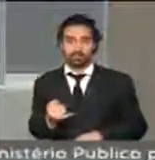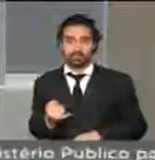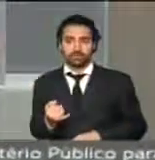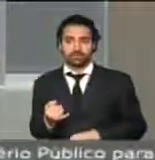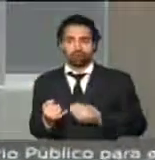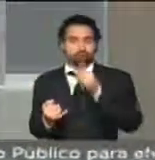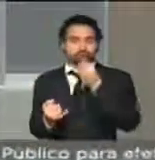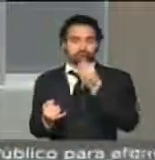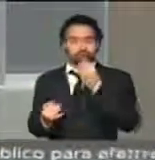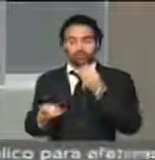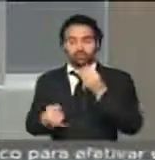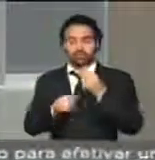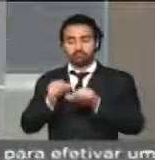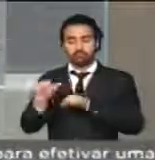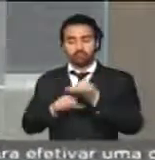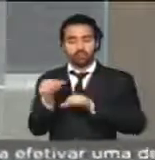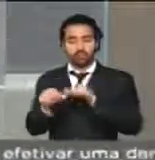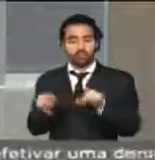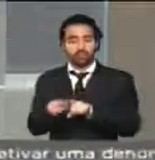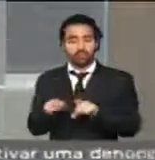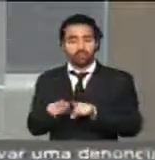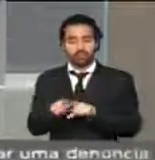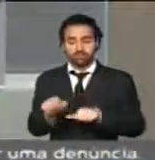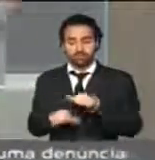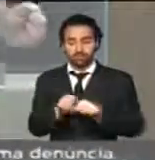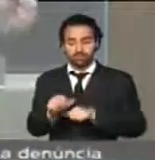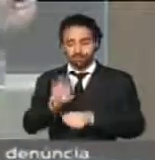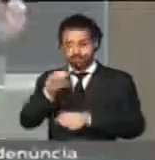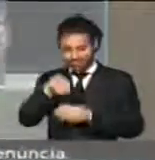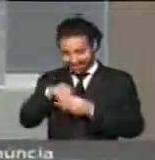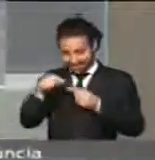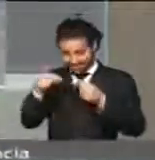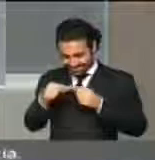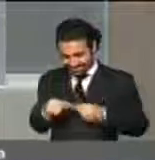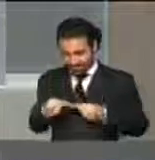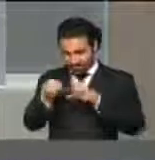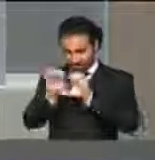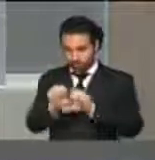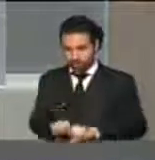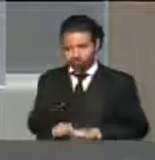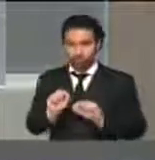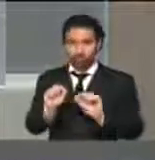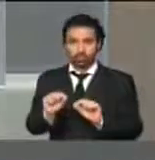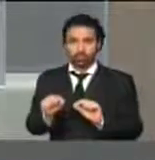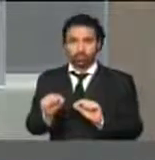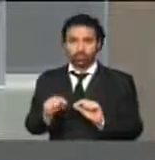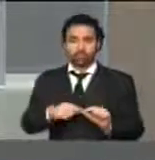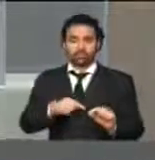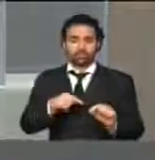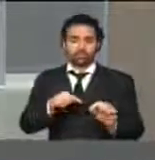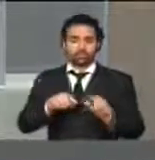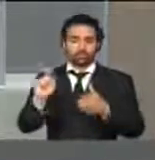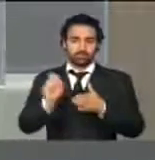a alteração e a mudança estrutural da nossa matriz